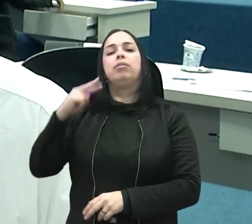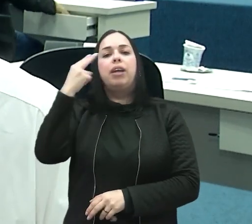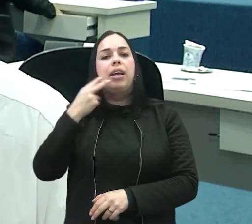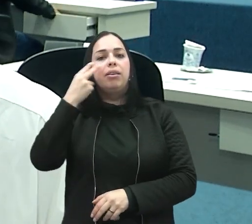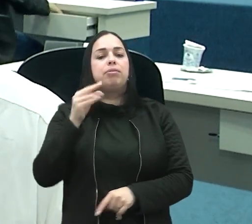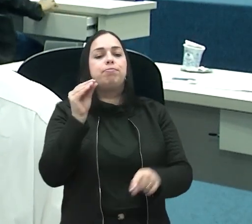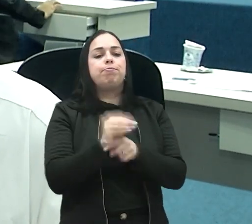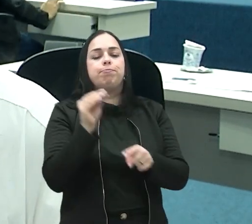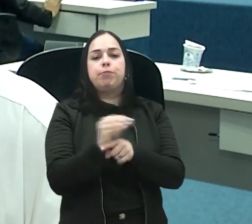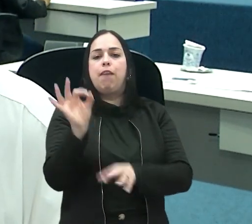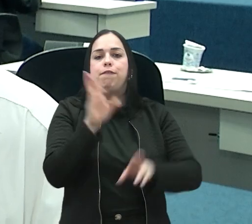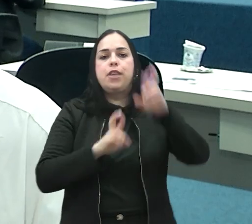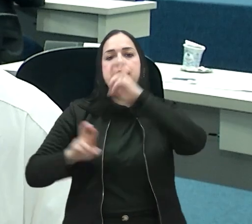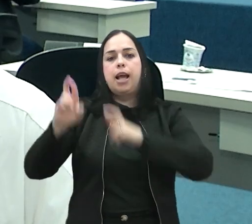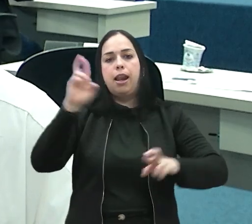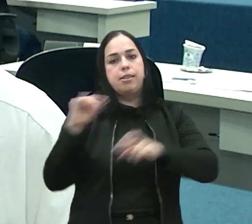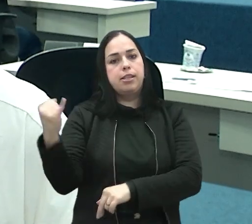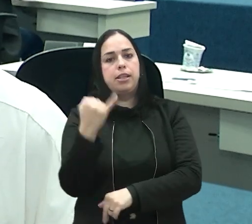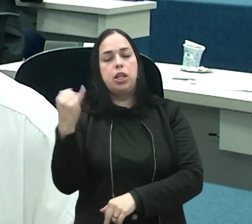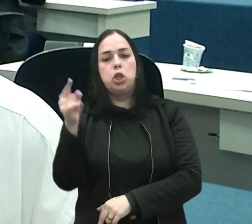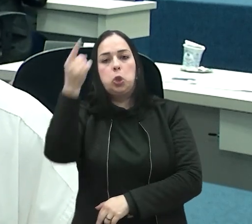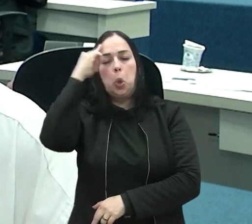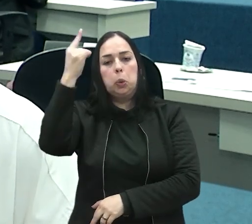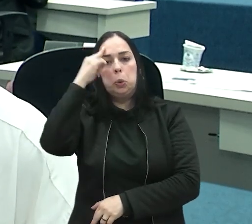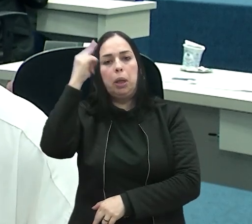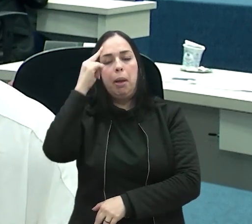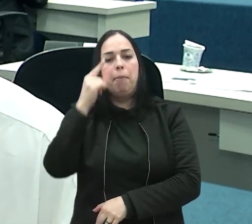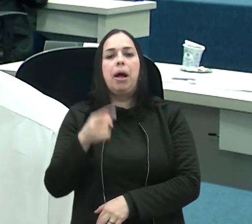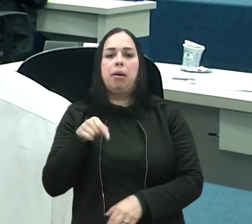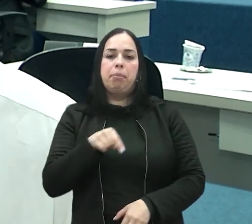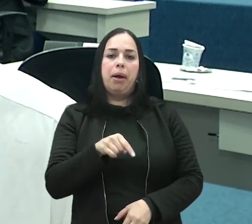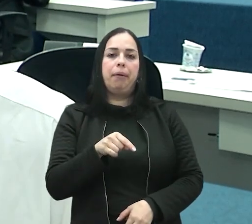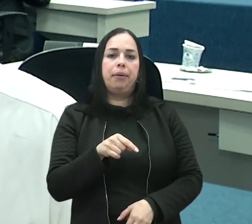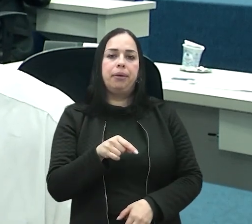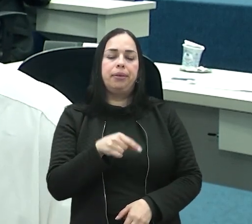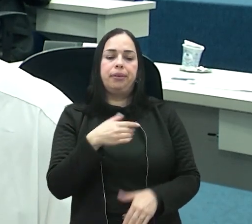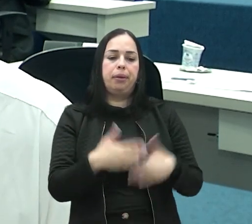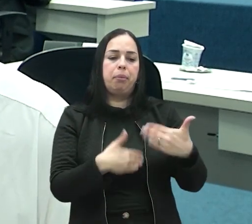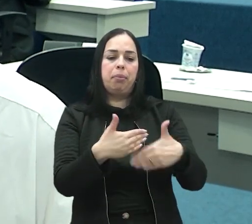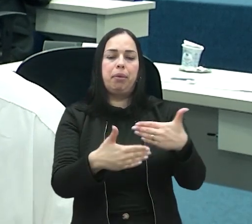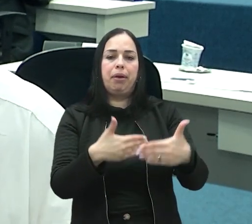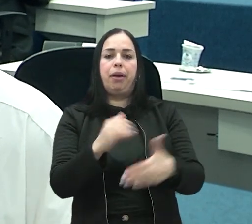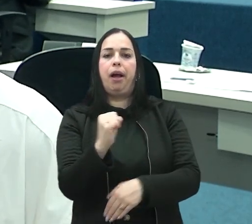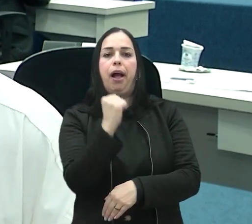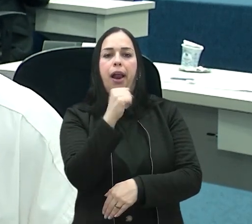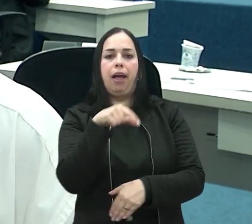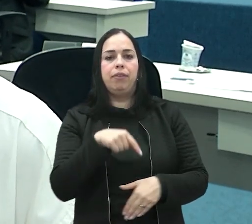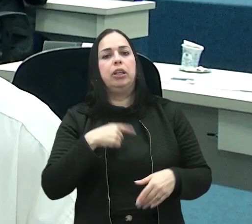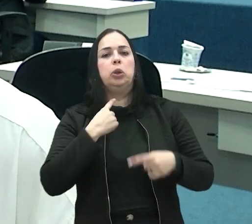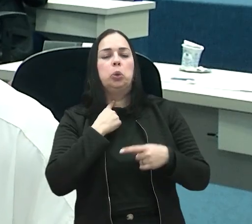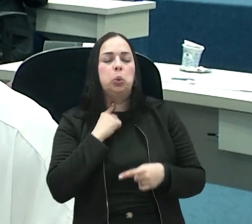da Comissão de Meio Ambiente, fiscalizar a situação do dia a dia para evitar